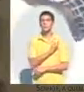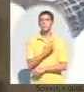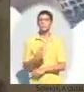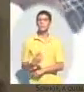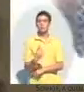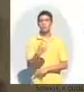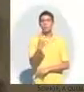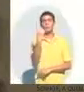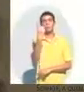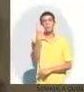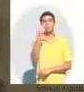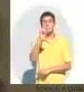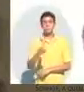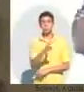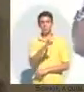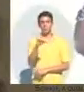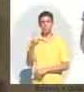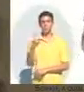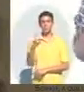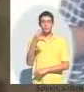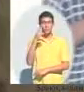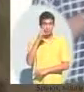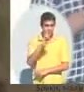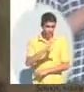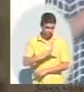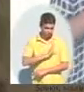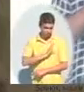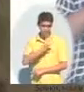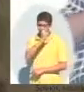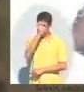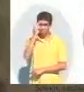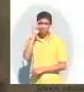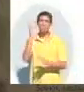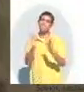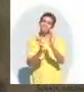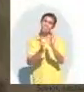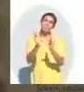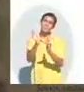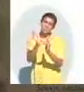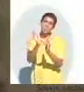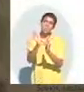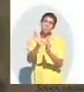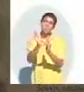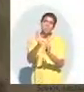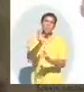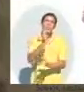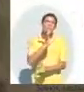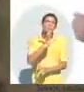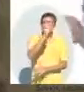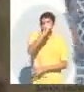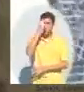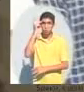o próprio Jesus. Então ele volta para Jesus. Ele não desobedeceu Jesus. Ele,